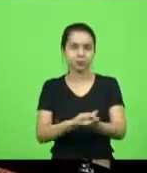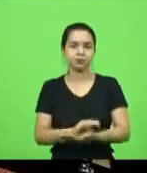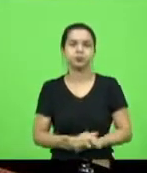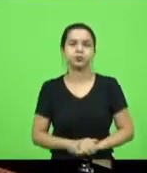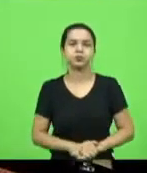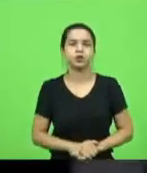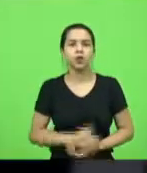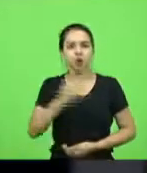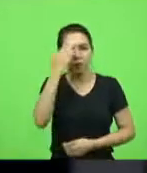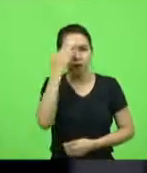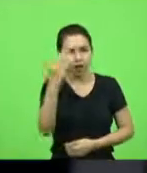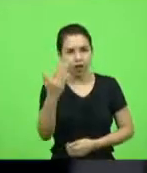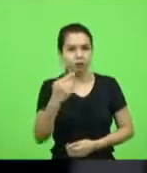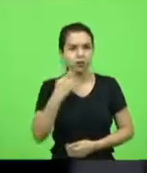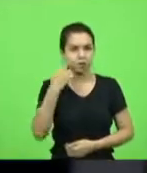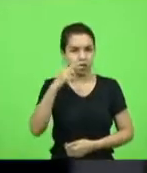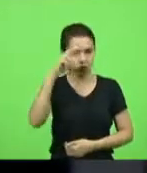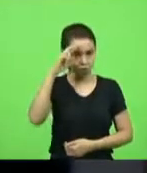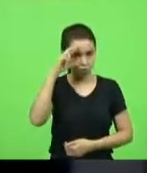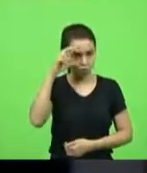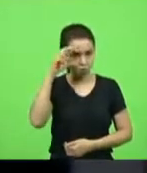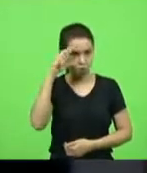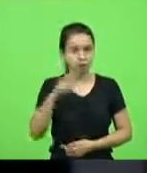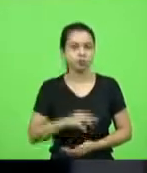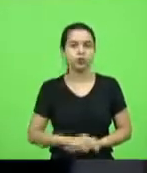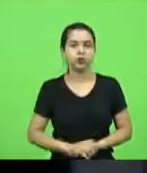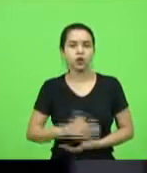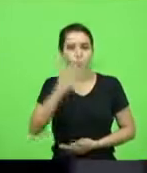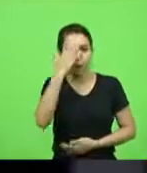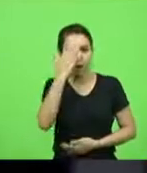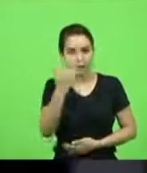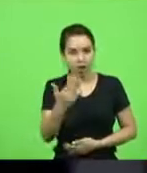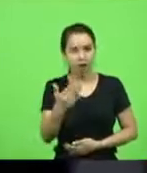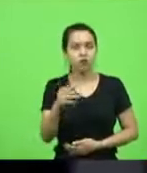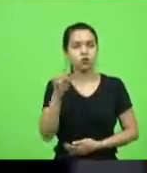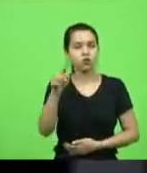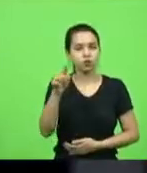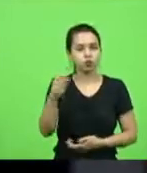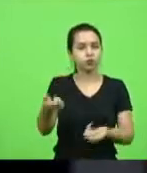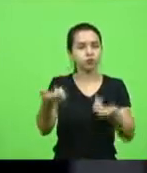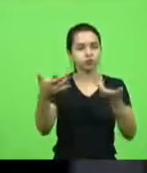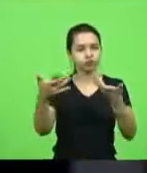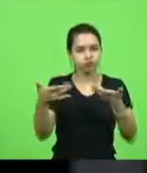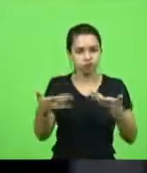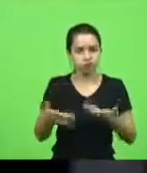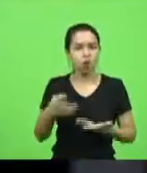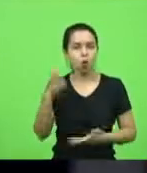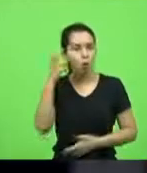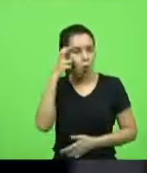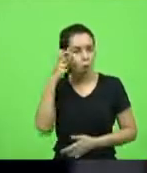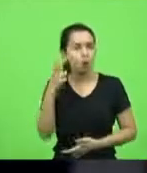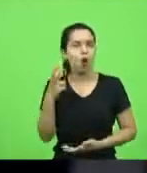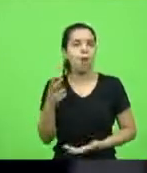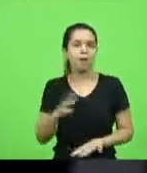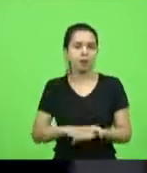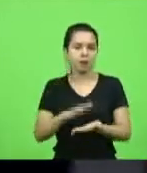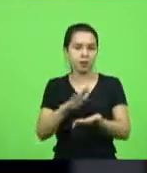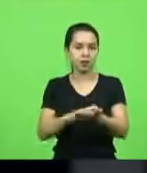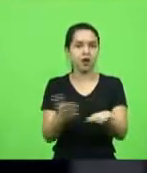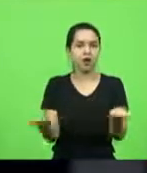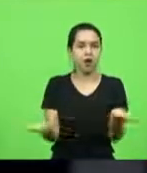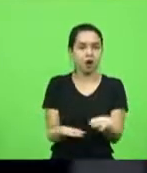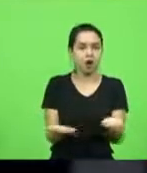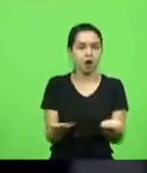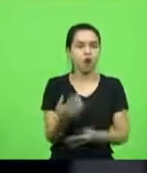é obrigado a deputado Alba Muito obrigado um grande Sapiência e conhecimento Parabéns pelo seu pronunciamento passa a palavra também